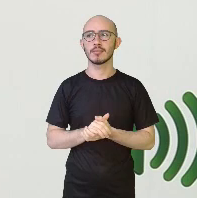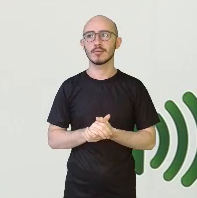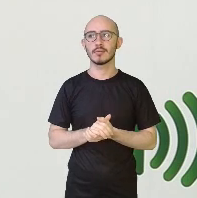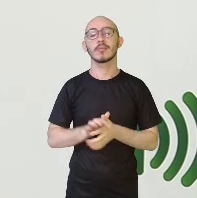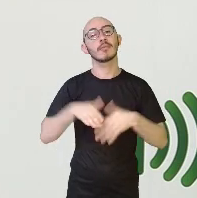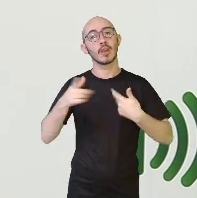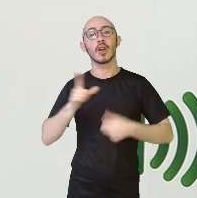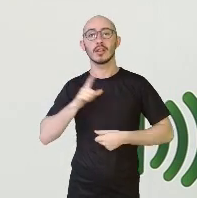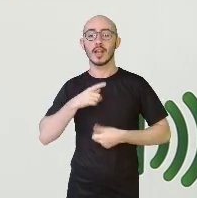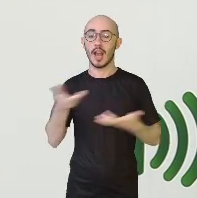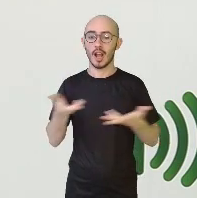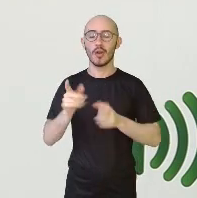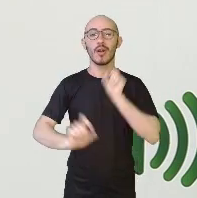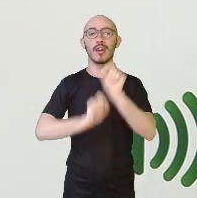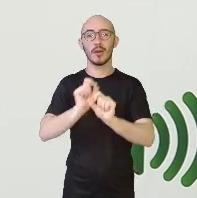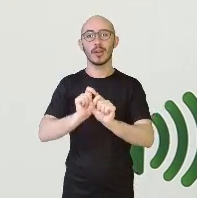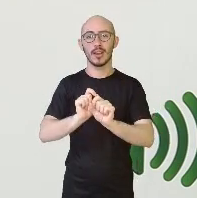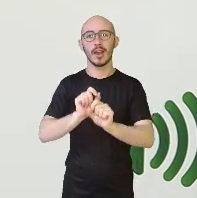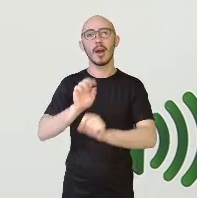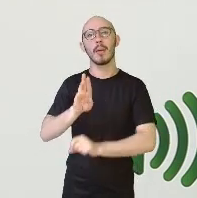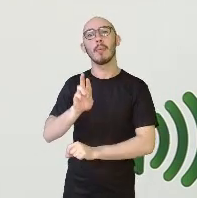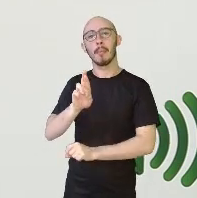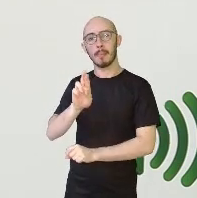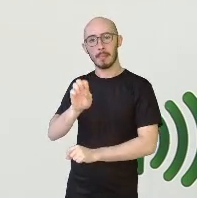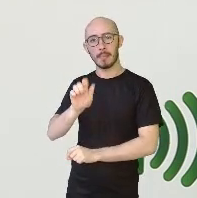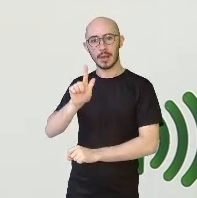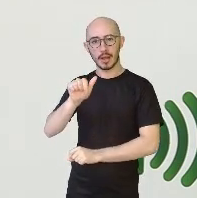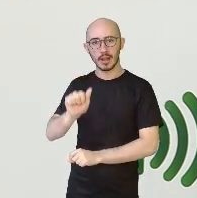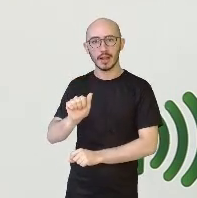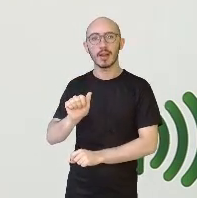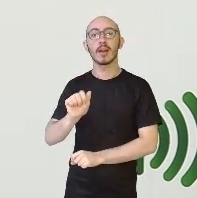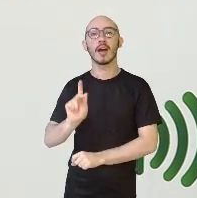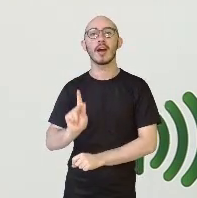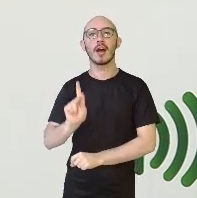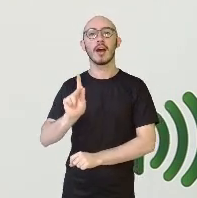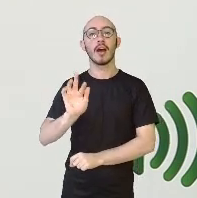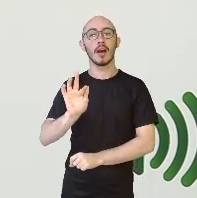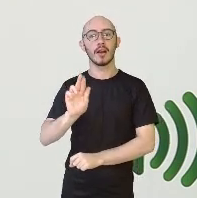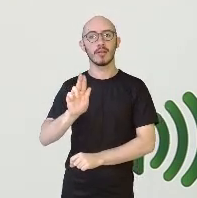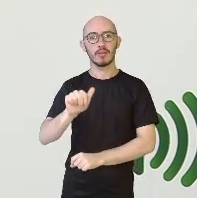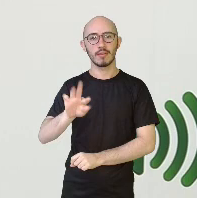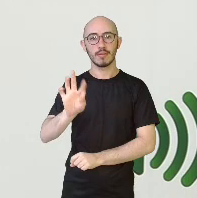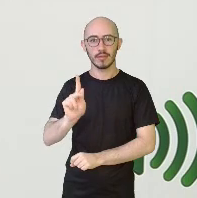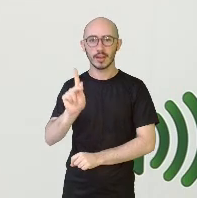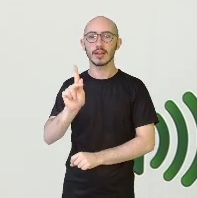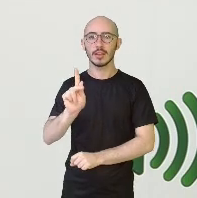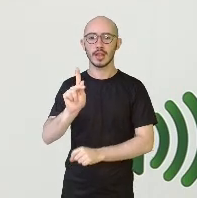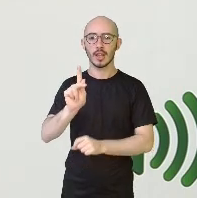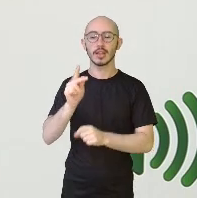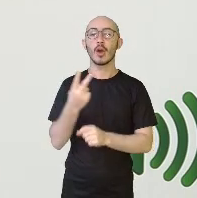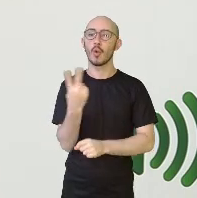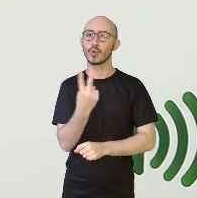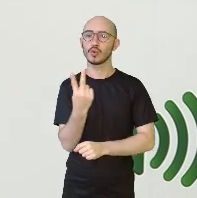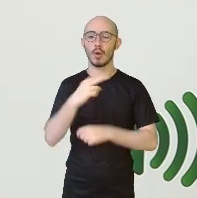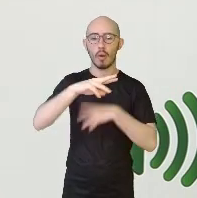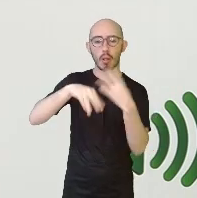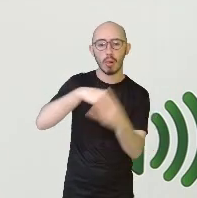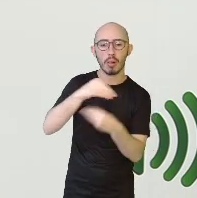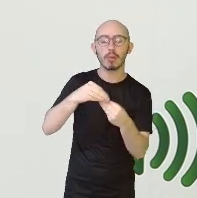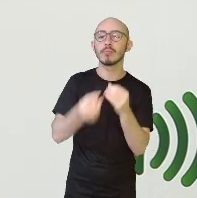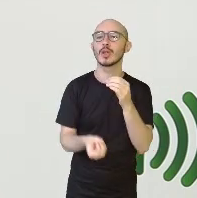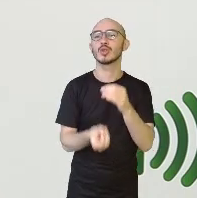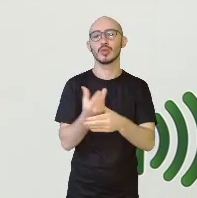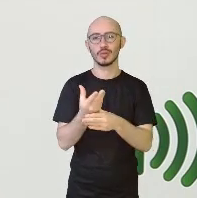O brega funk. O brega funk vem da mistura justamente desses dois ritmos, que são populares aqui nas comunidades da